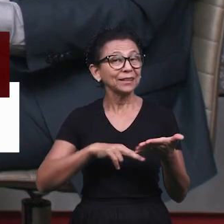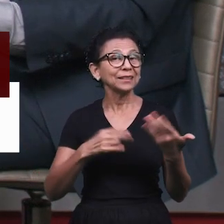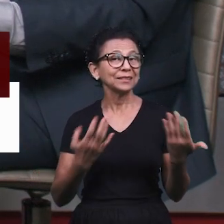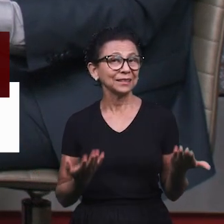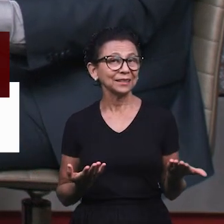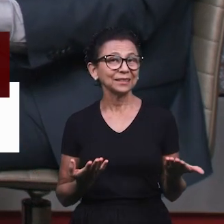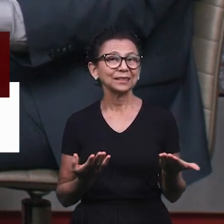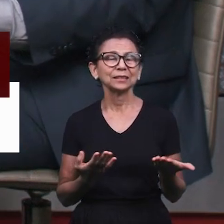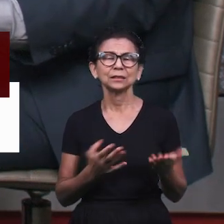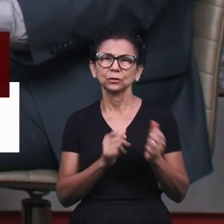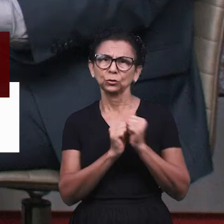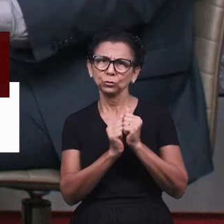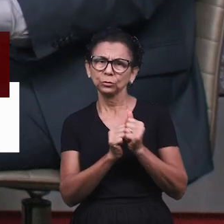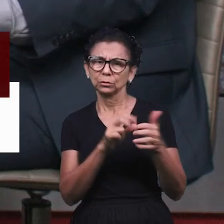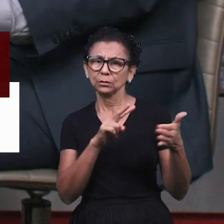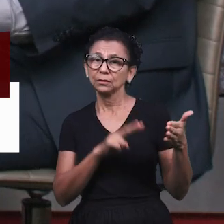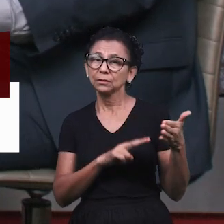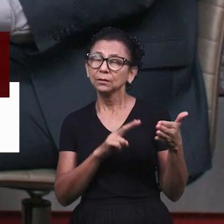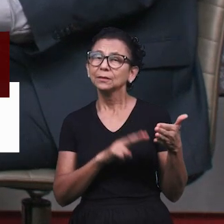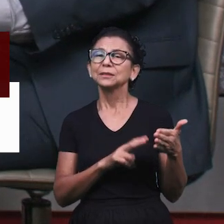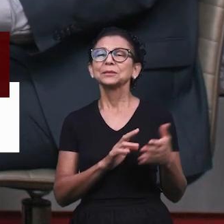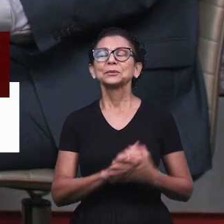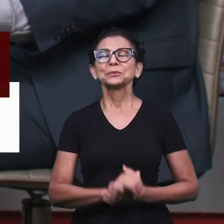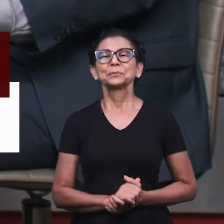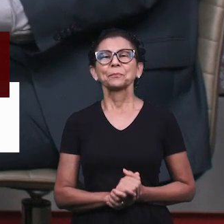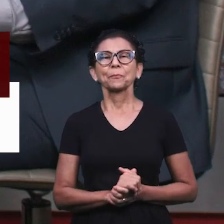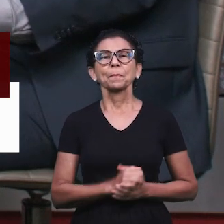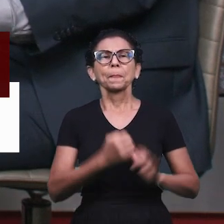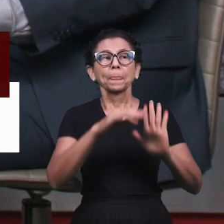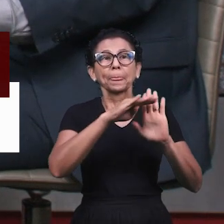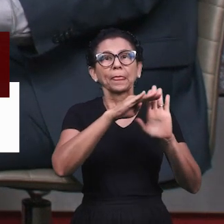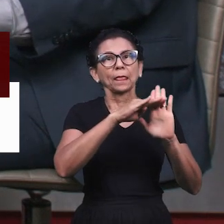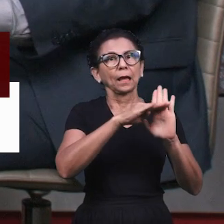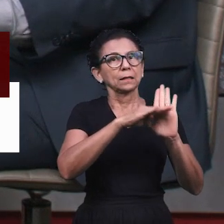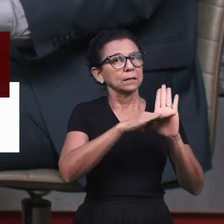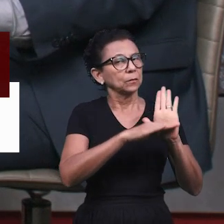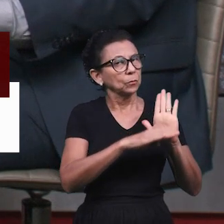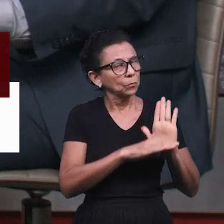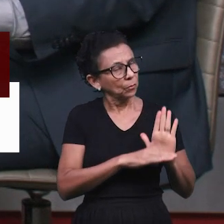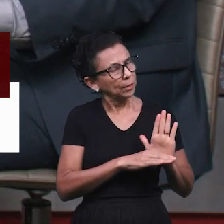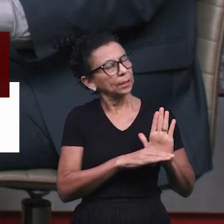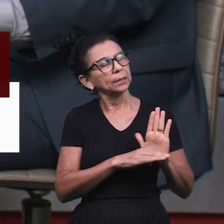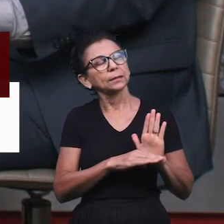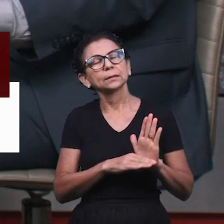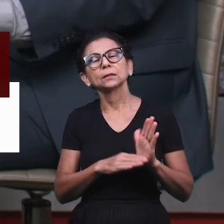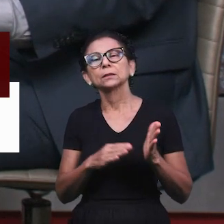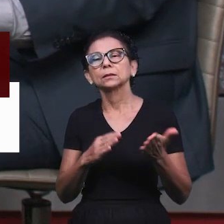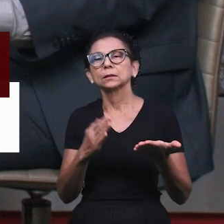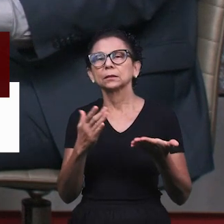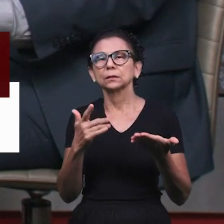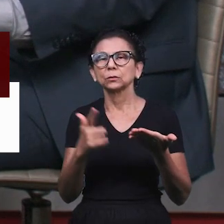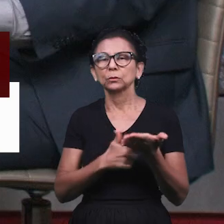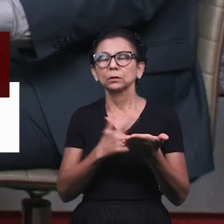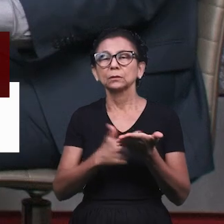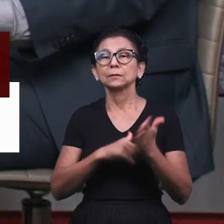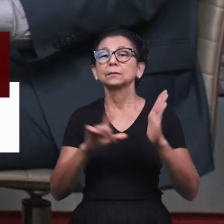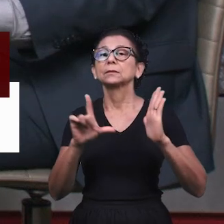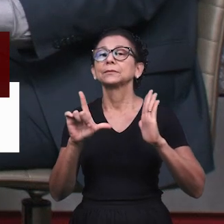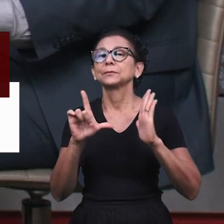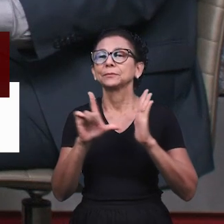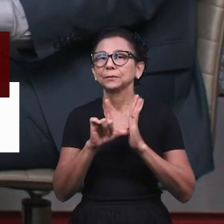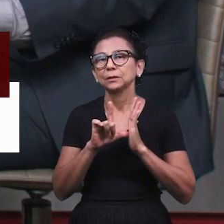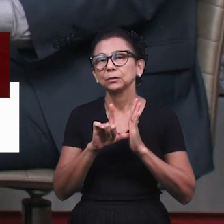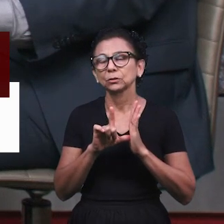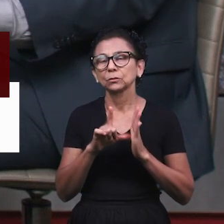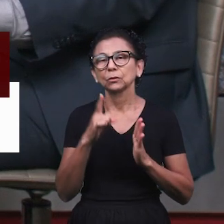fazendo essa leitura juntos. Estamos fazendo uma leitura sequencial, estamos no livro de Levítico e hoje nós vamos